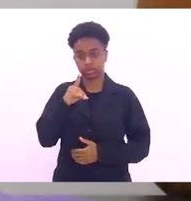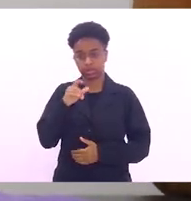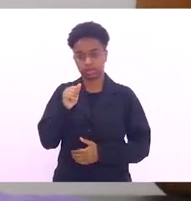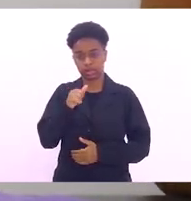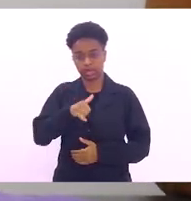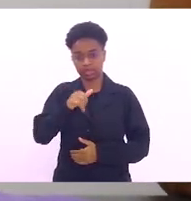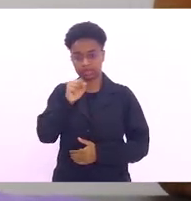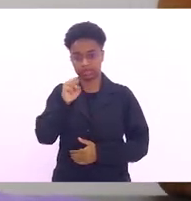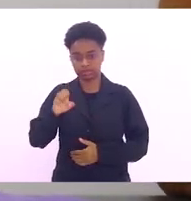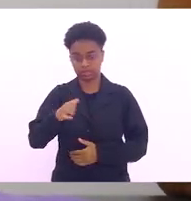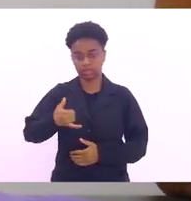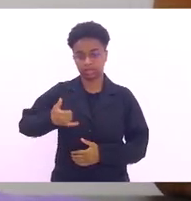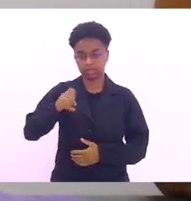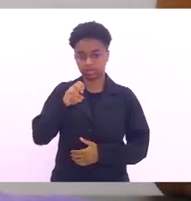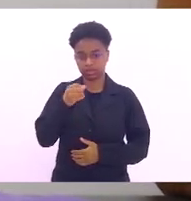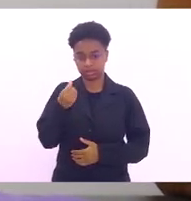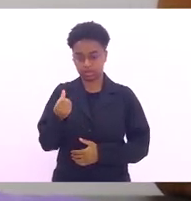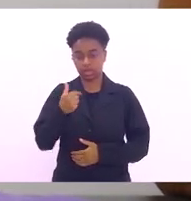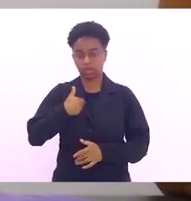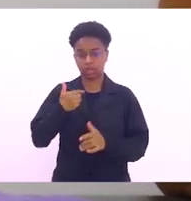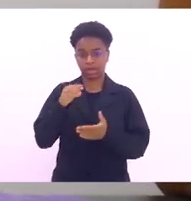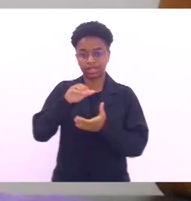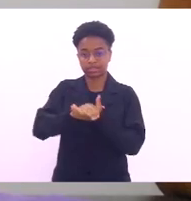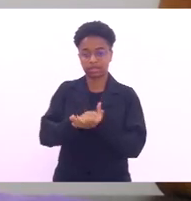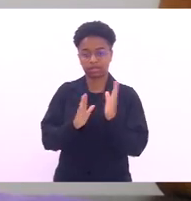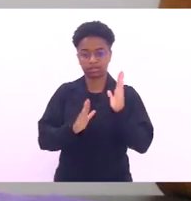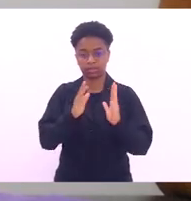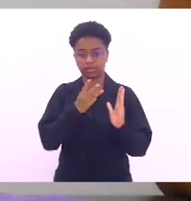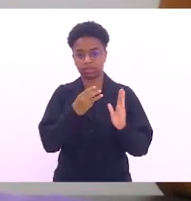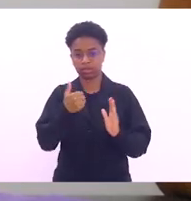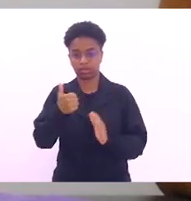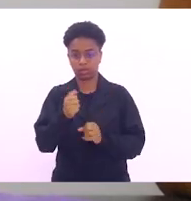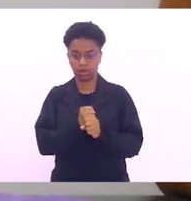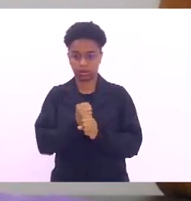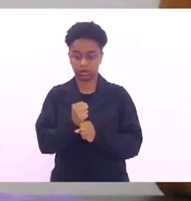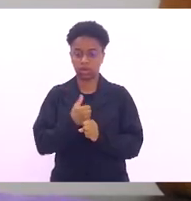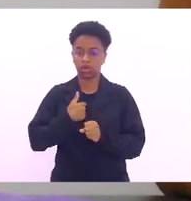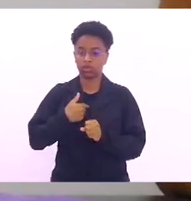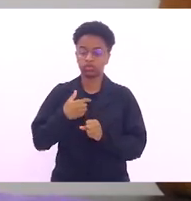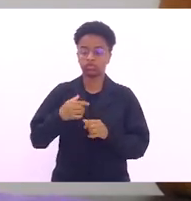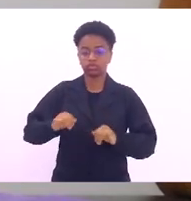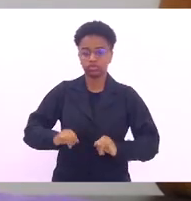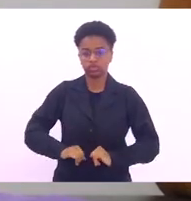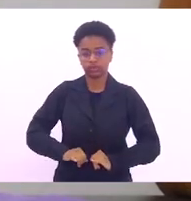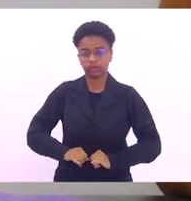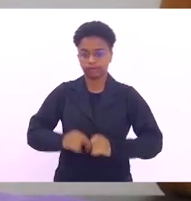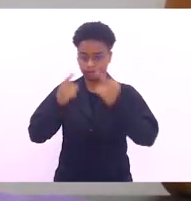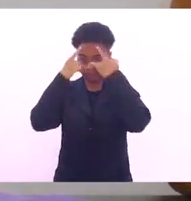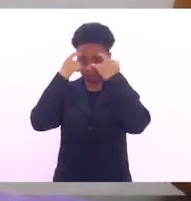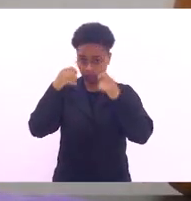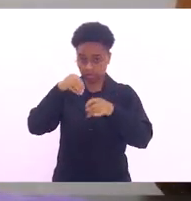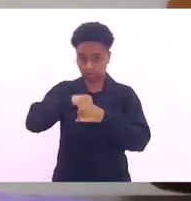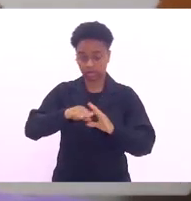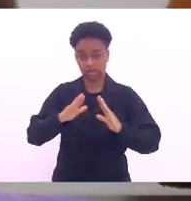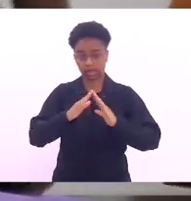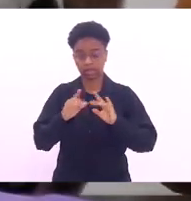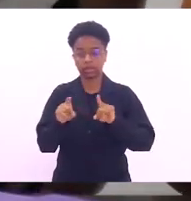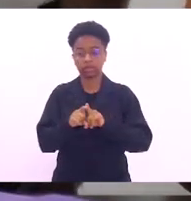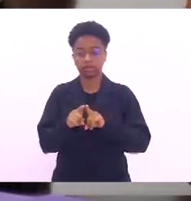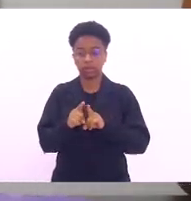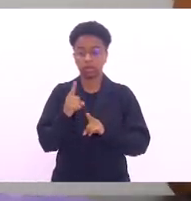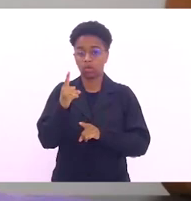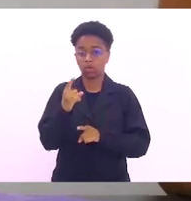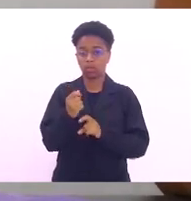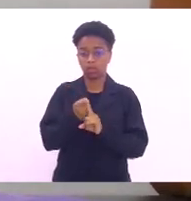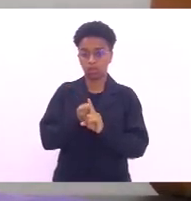56 anos e fui casada 31 anos durante esse tempo sofri violência doméstica e é um ano e dois meses com